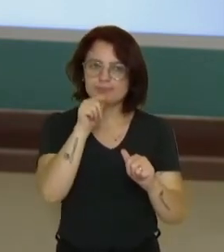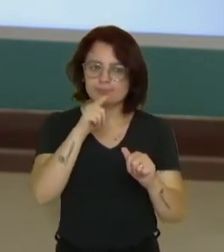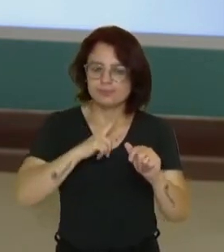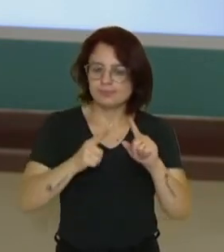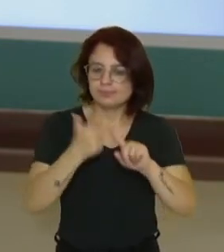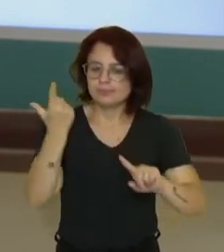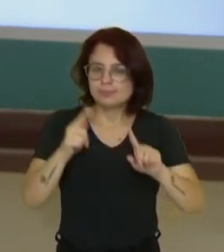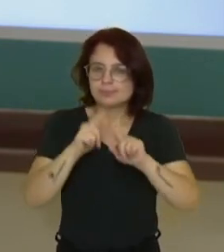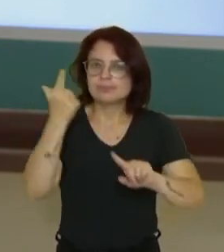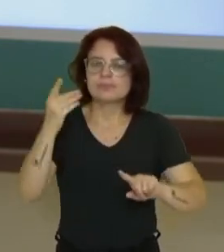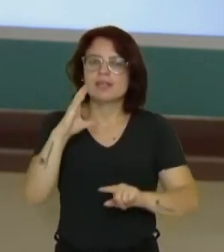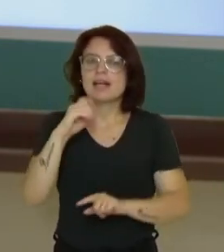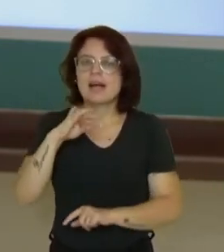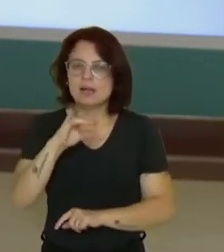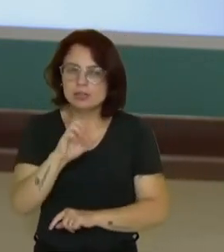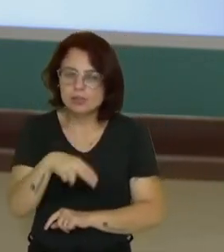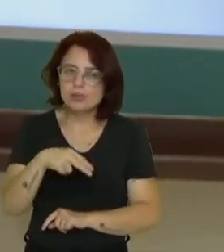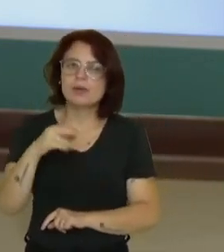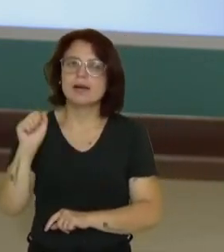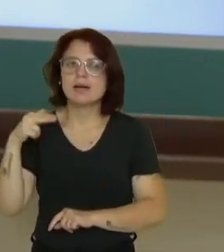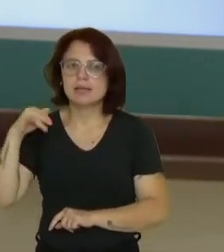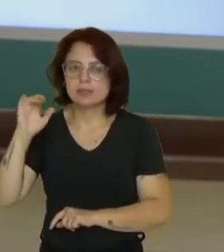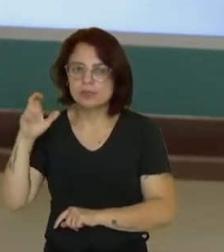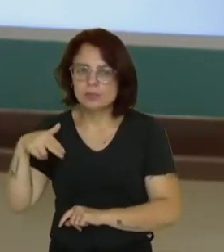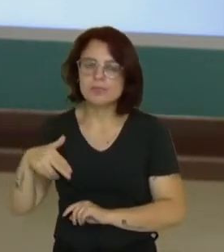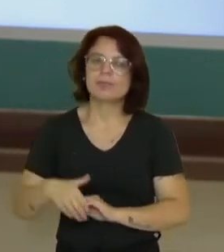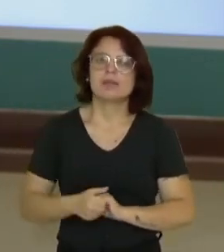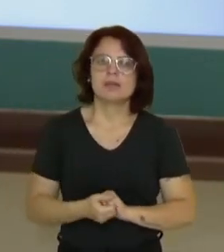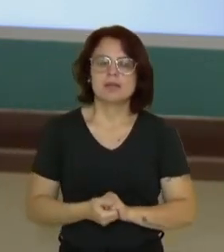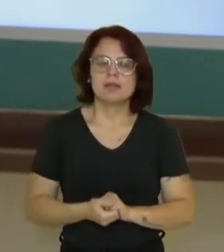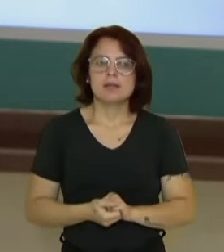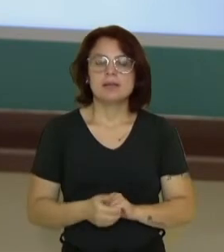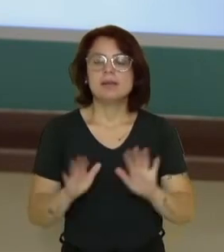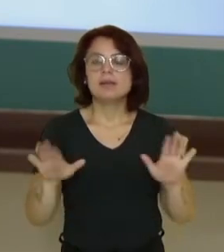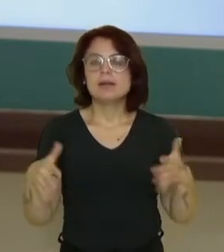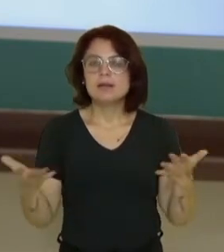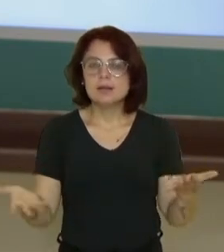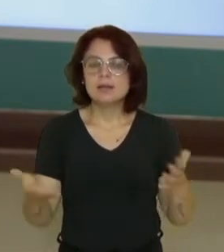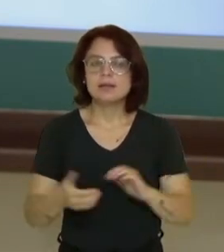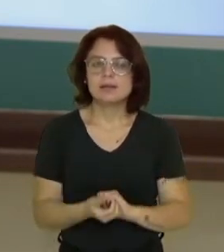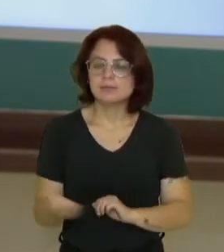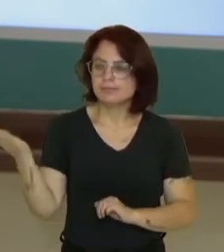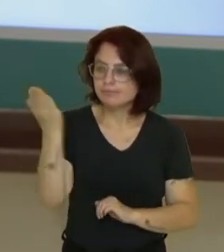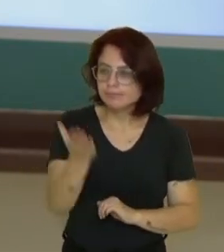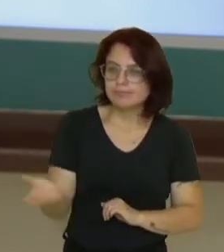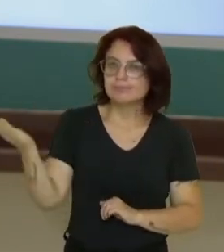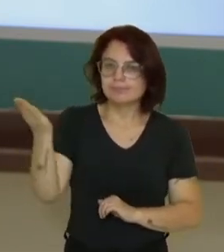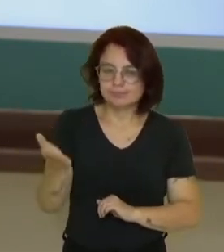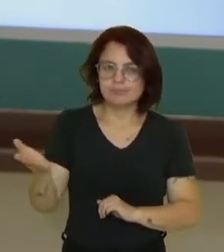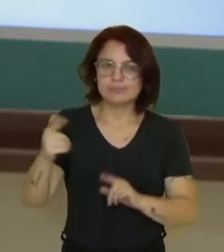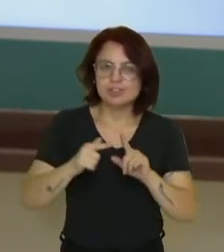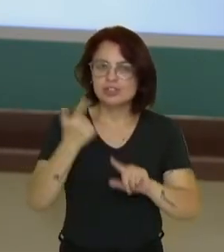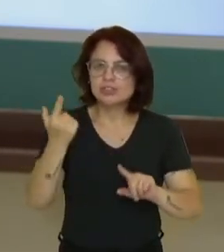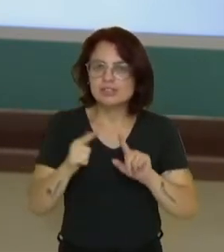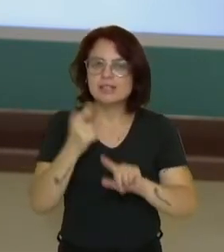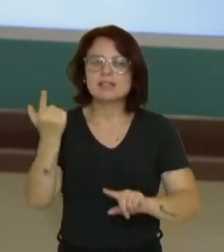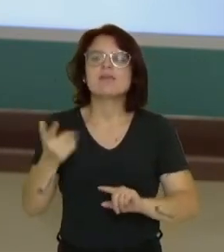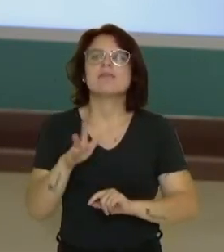em cátions e ânions ali, né? Vai se ionizar. E essa